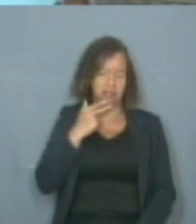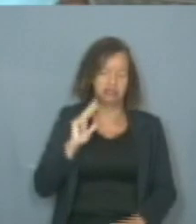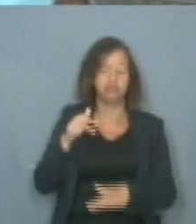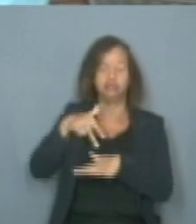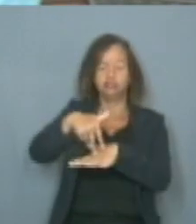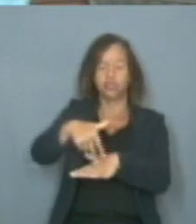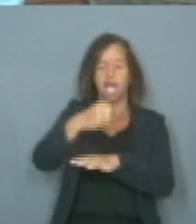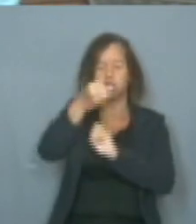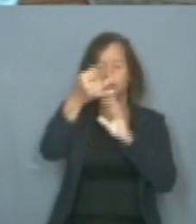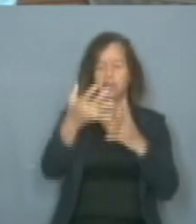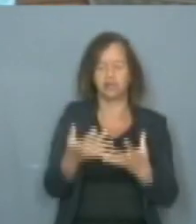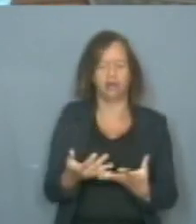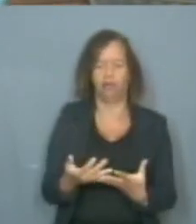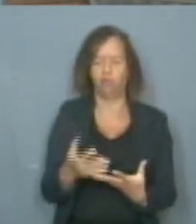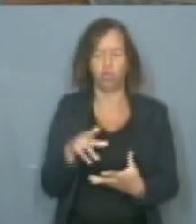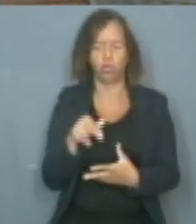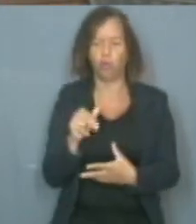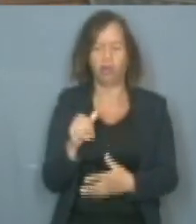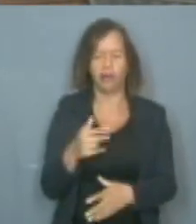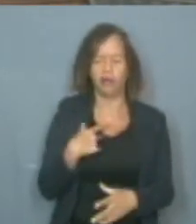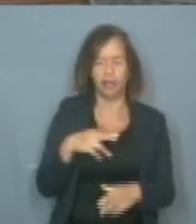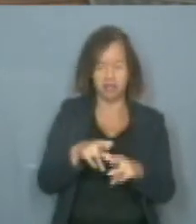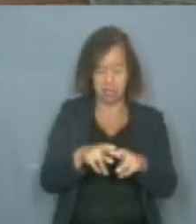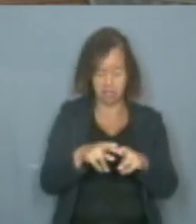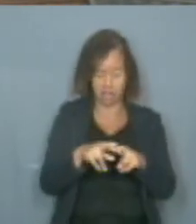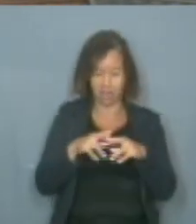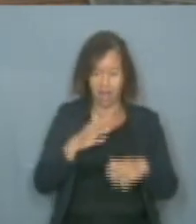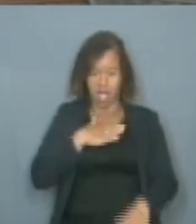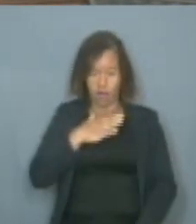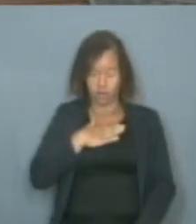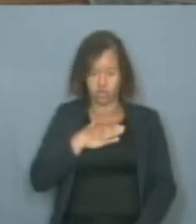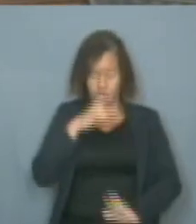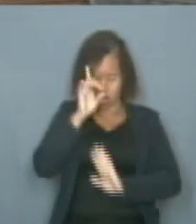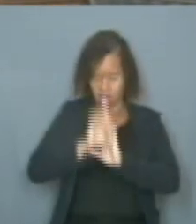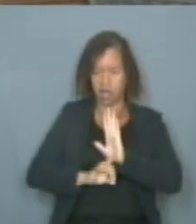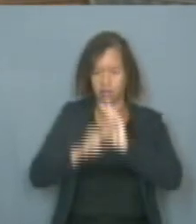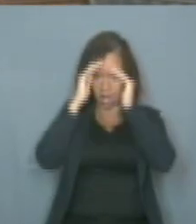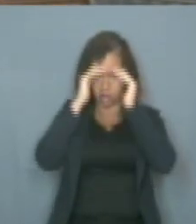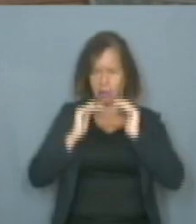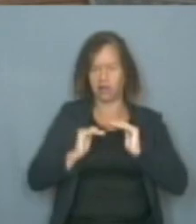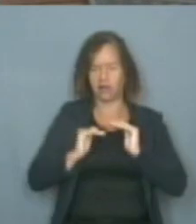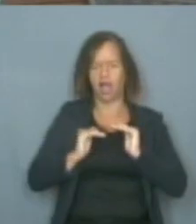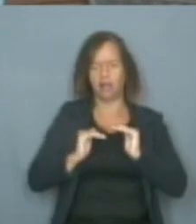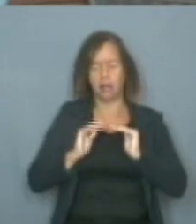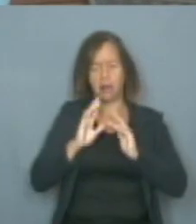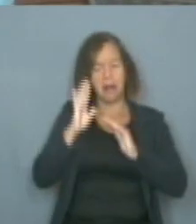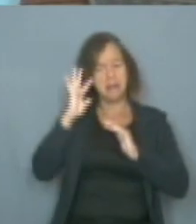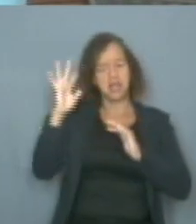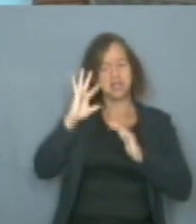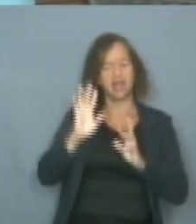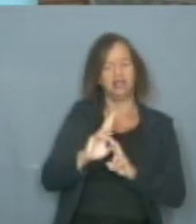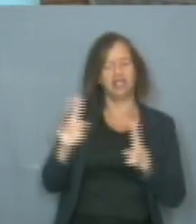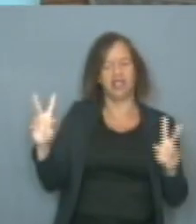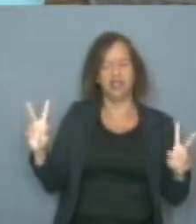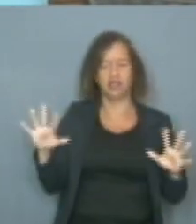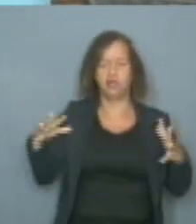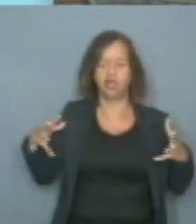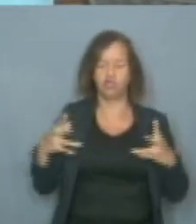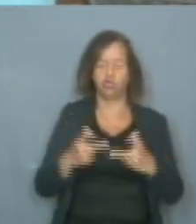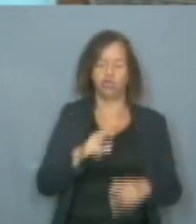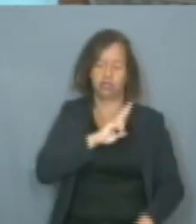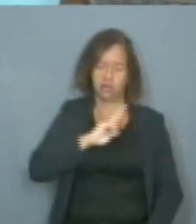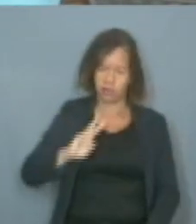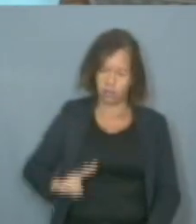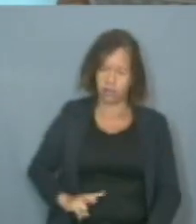e jamais vou deixar de requerer o direito que eu tenho também a ser respeitada por pensar diferente. Eu acho que todos os